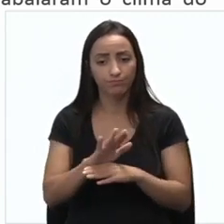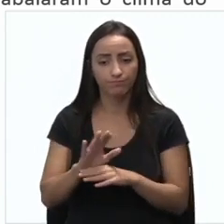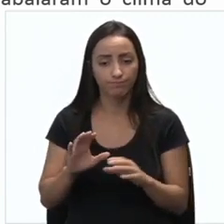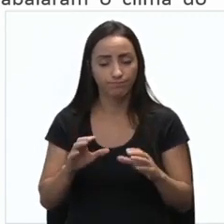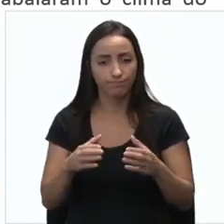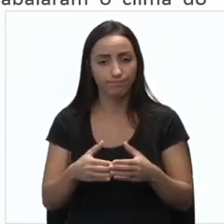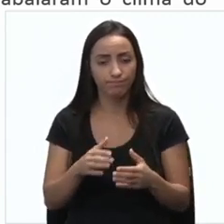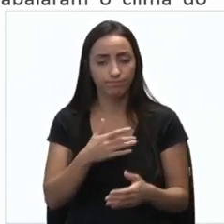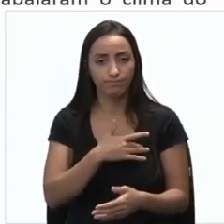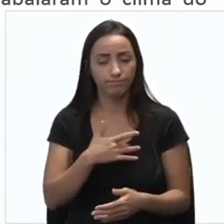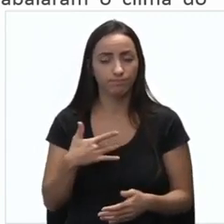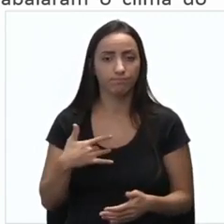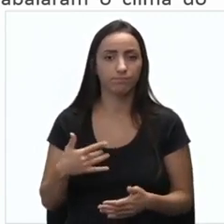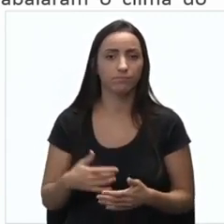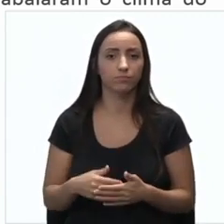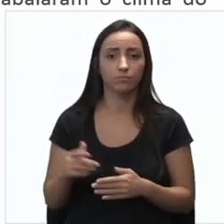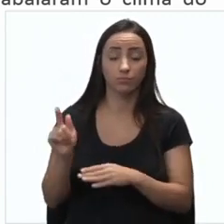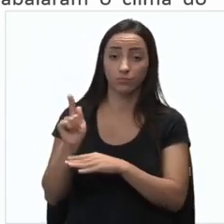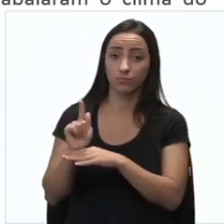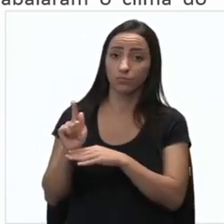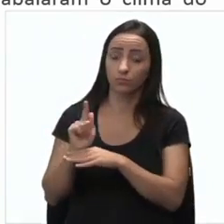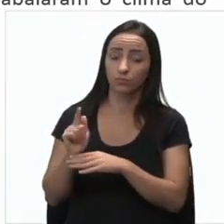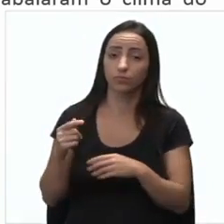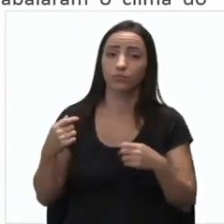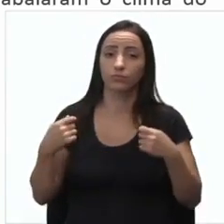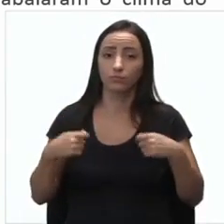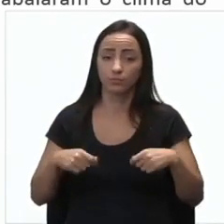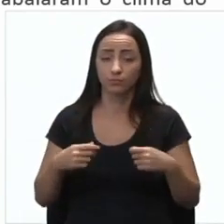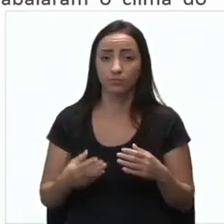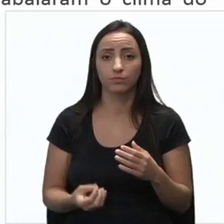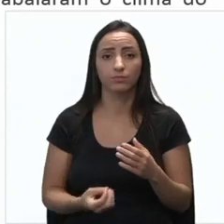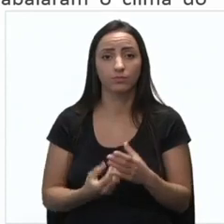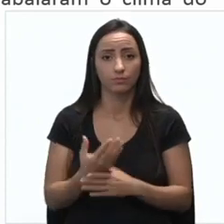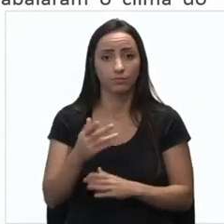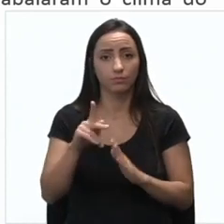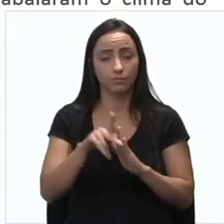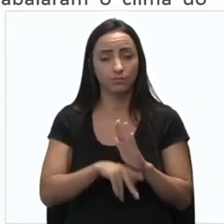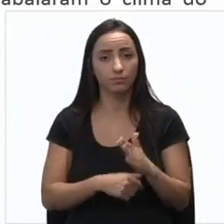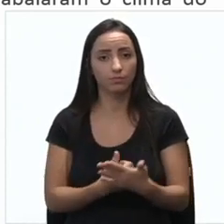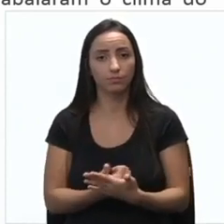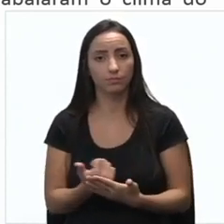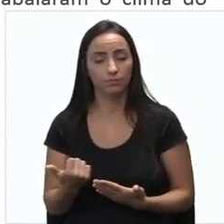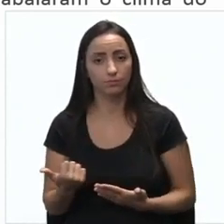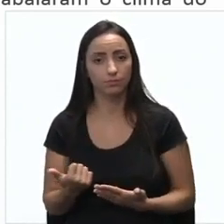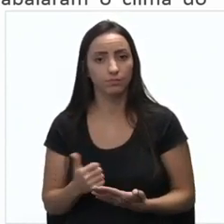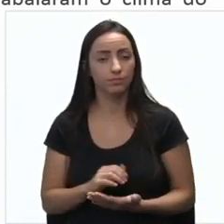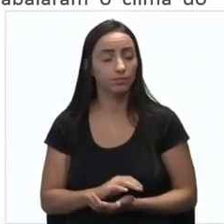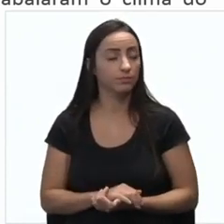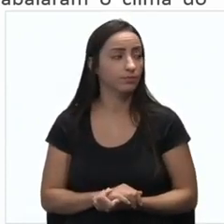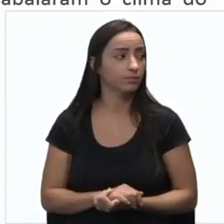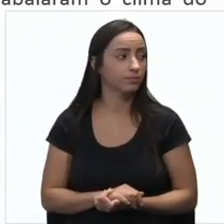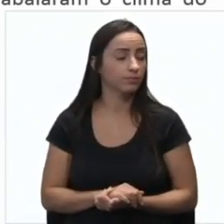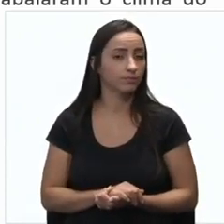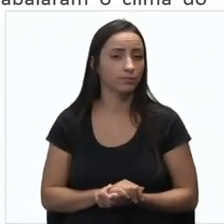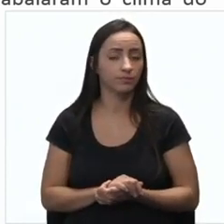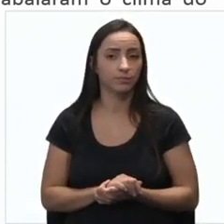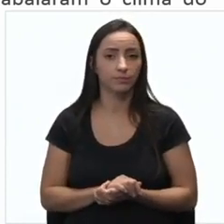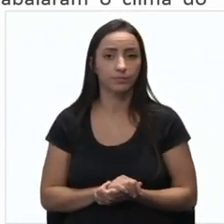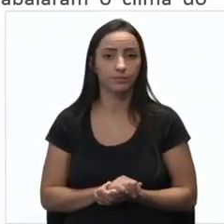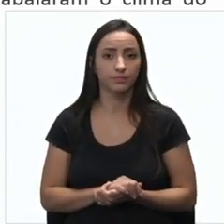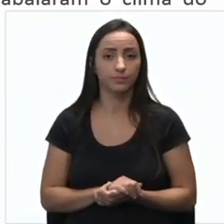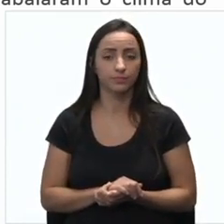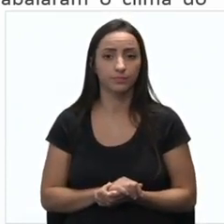de saúde, né? Então, o gestor aí deve criar um plano de ação para